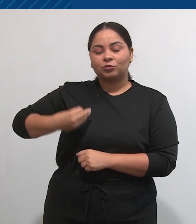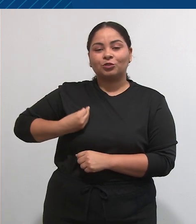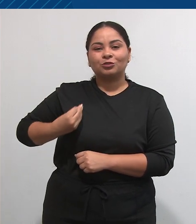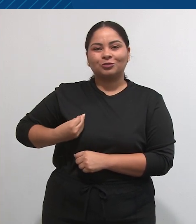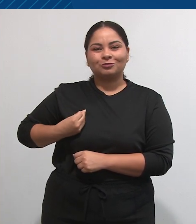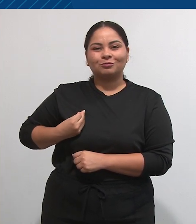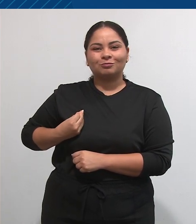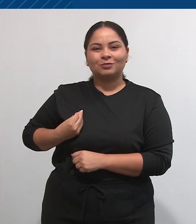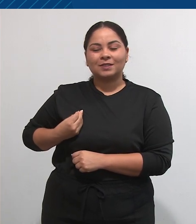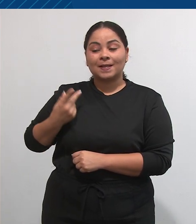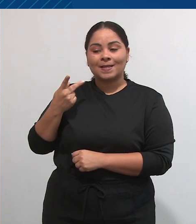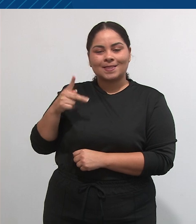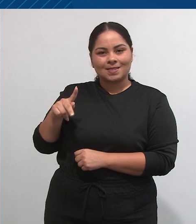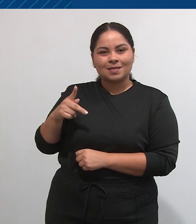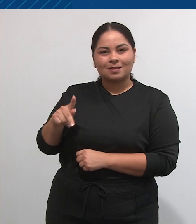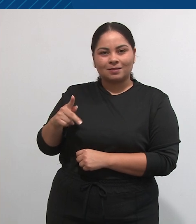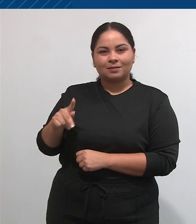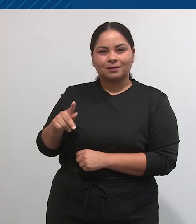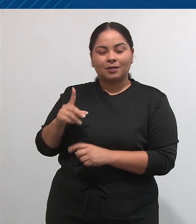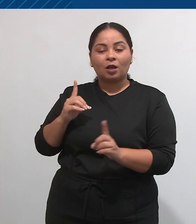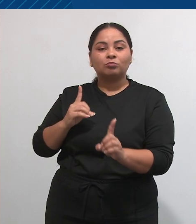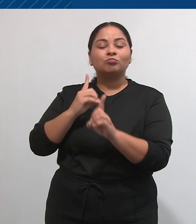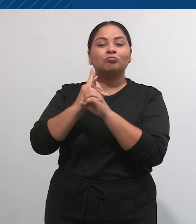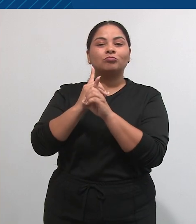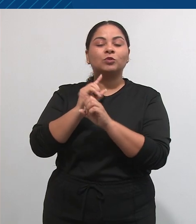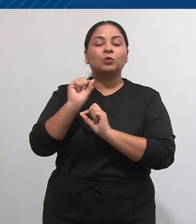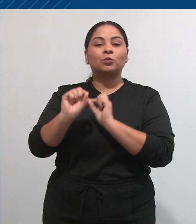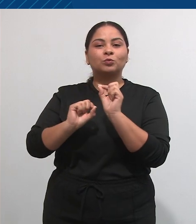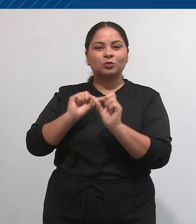biografia da professora Marise Castiel, eu tive